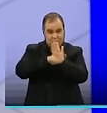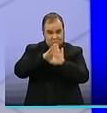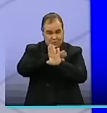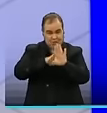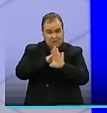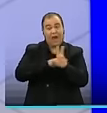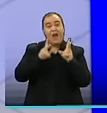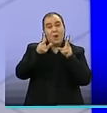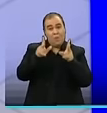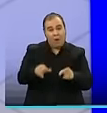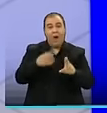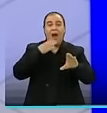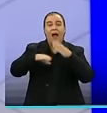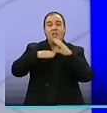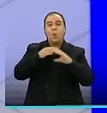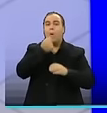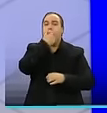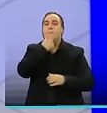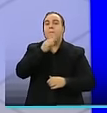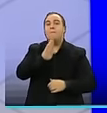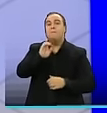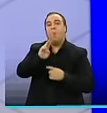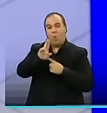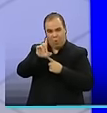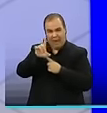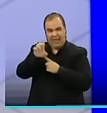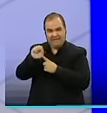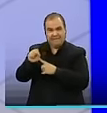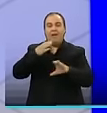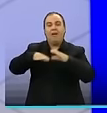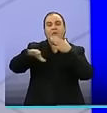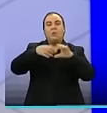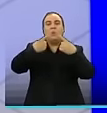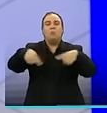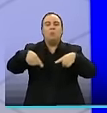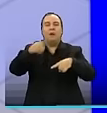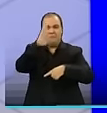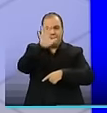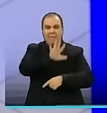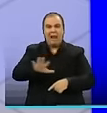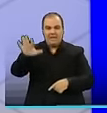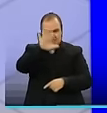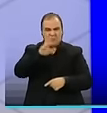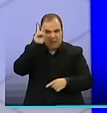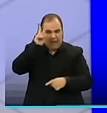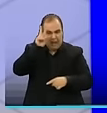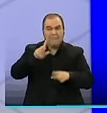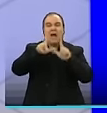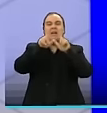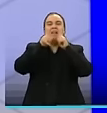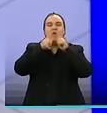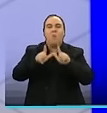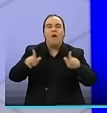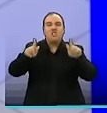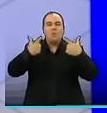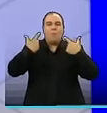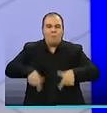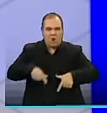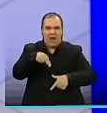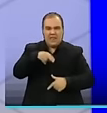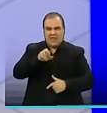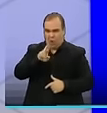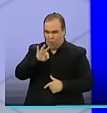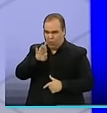Bolis, que cantou dos filhos deste Soles Mãe Gentil. Você, Bananinha, que é um